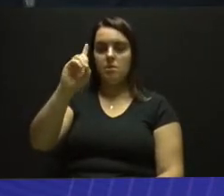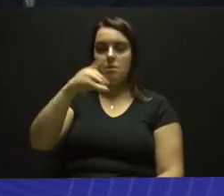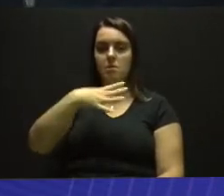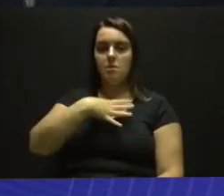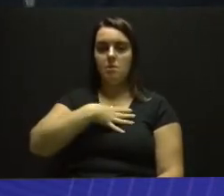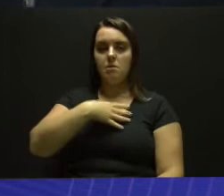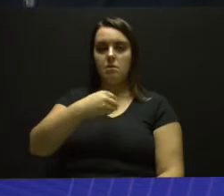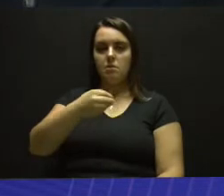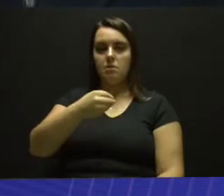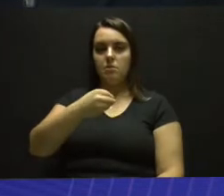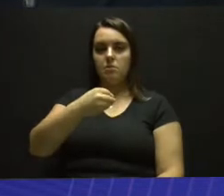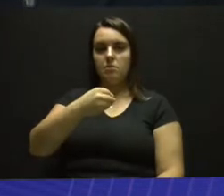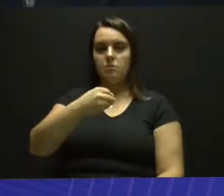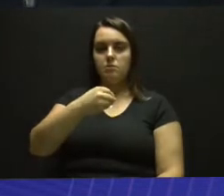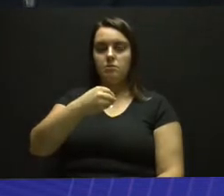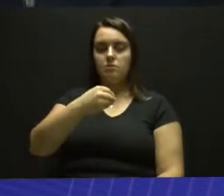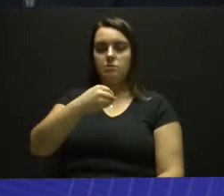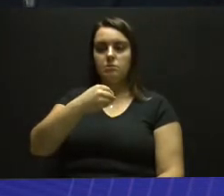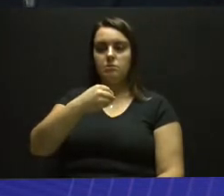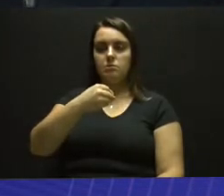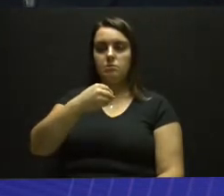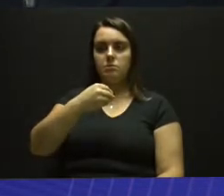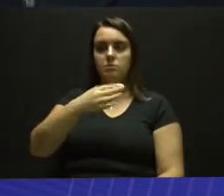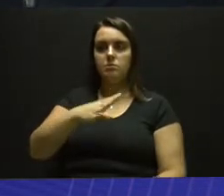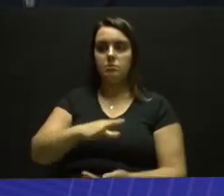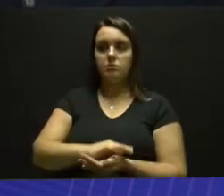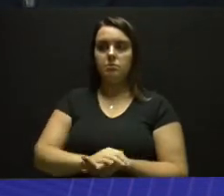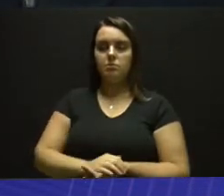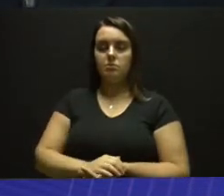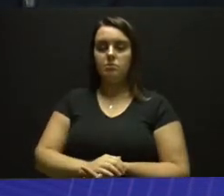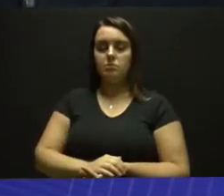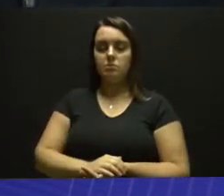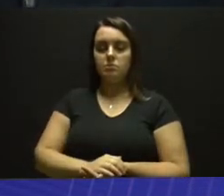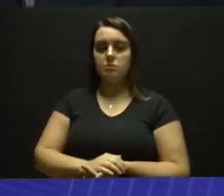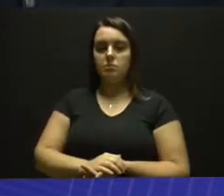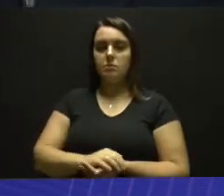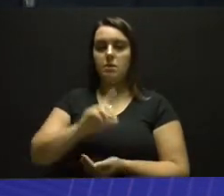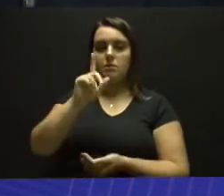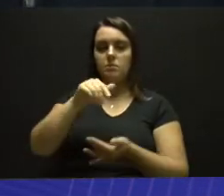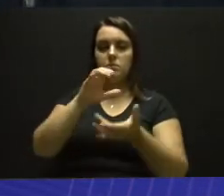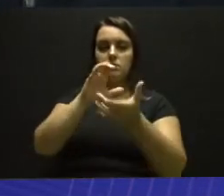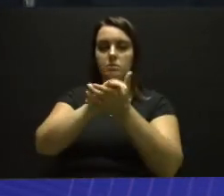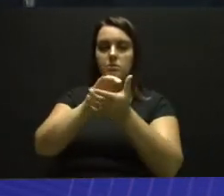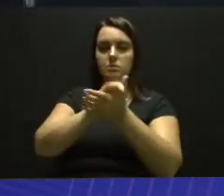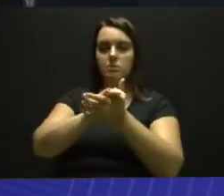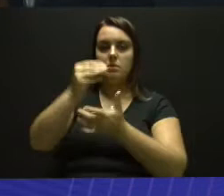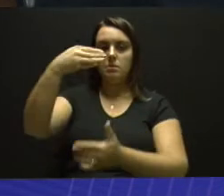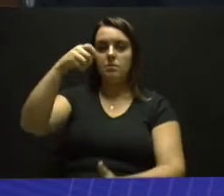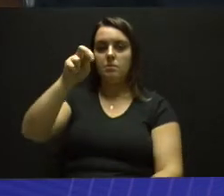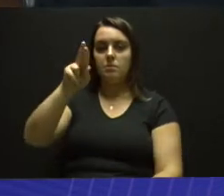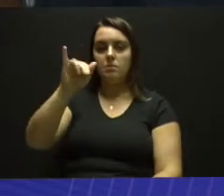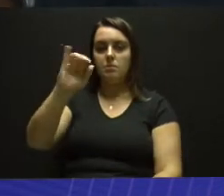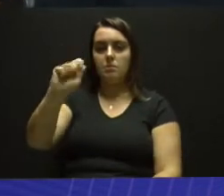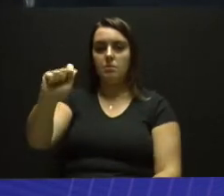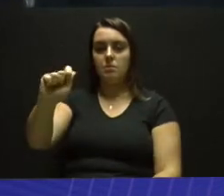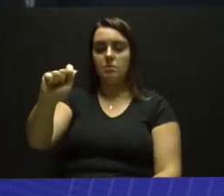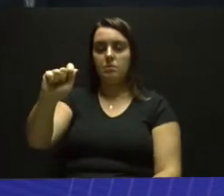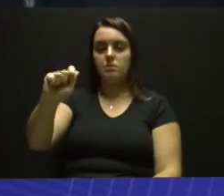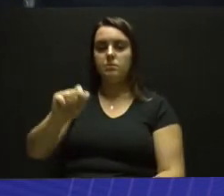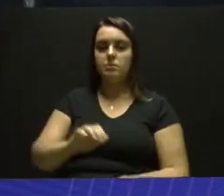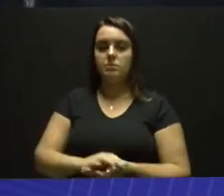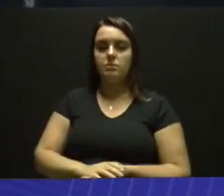eugénio lima de souza e leopoldina modesta de souza ele é casado com maria minervina de souza